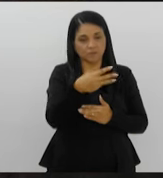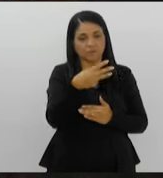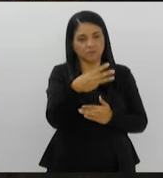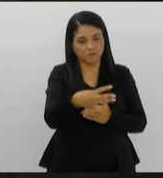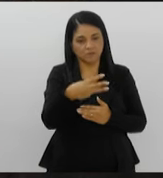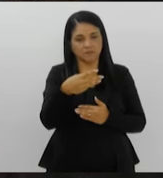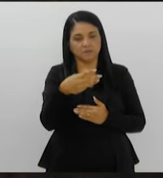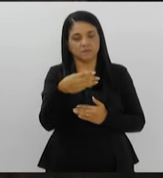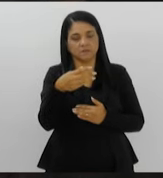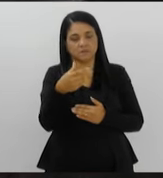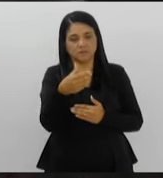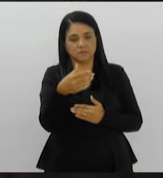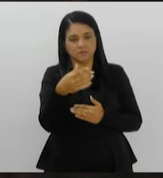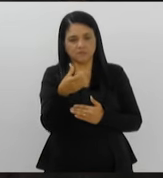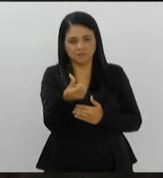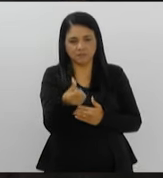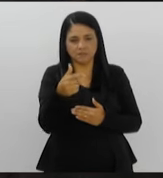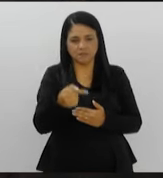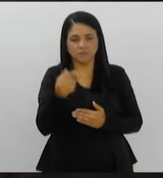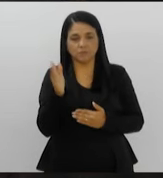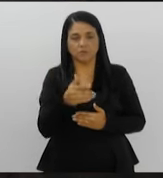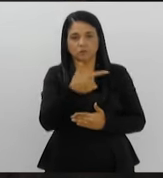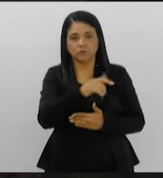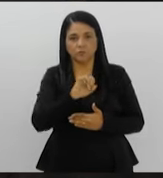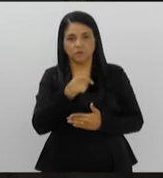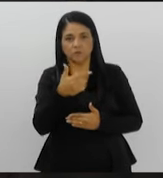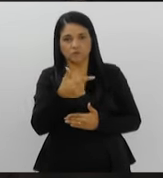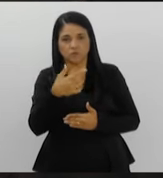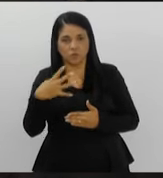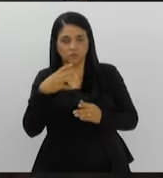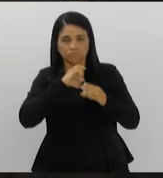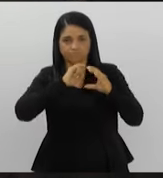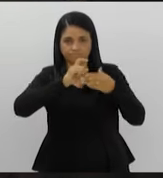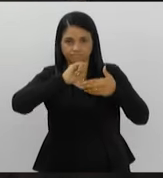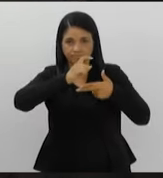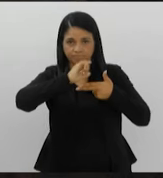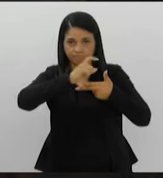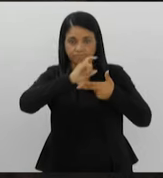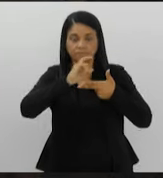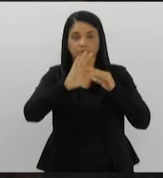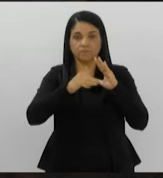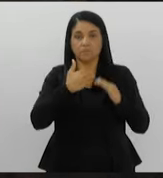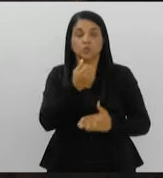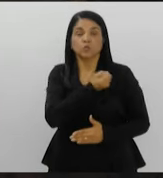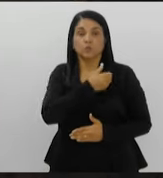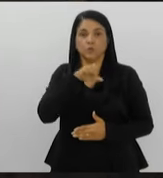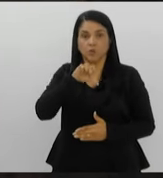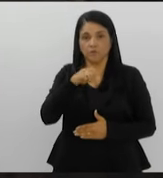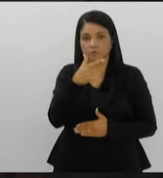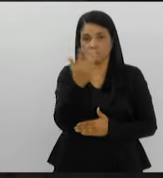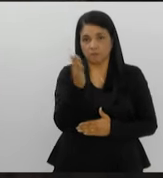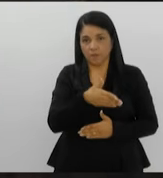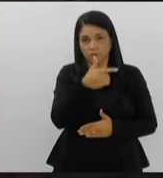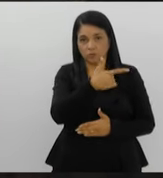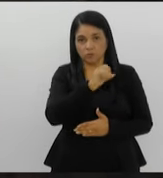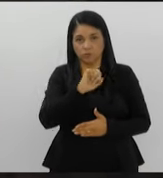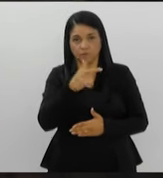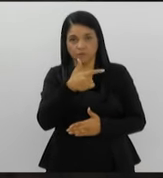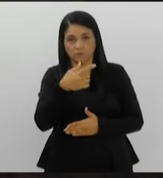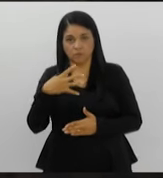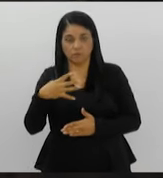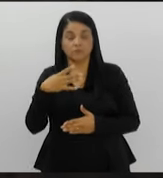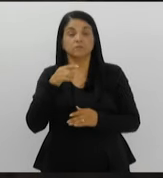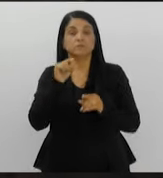3.367, de 2024, de autoria do Poder Executivo, mensagem número 9, de 2024, que dispõe sobre